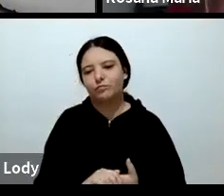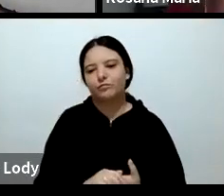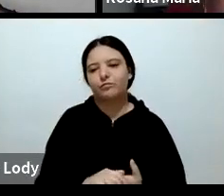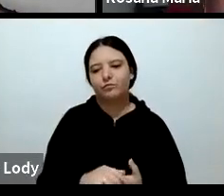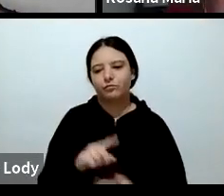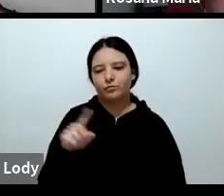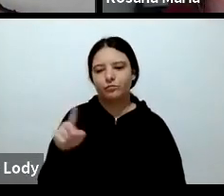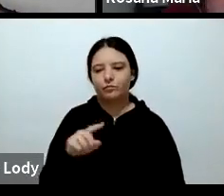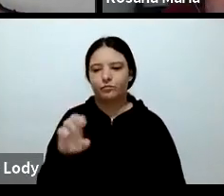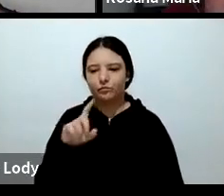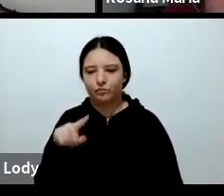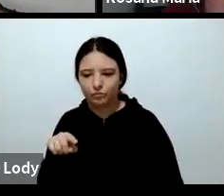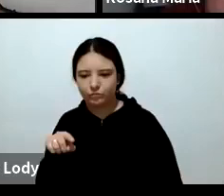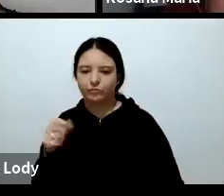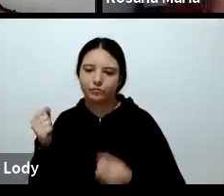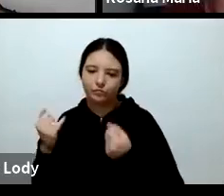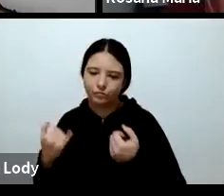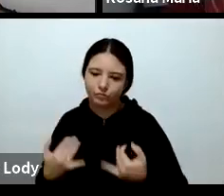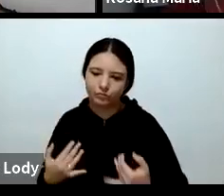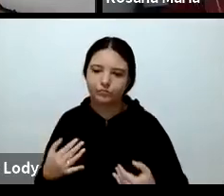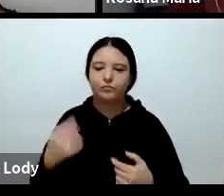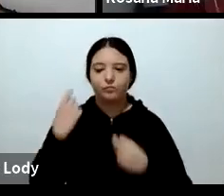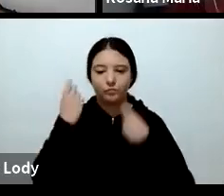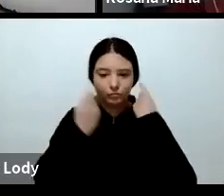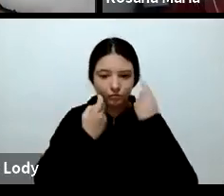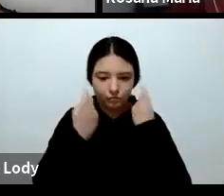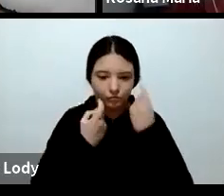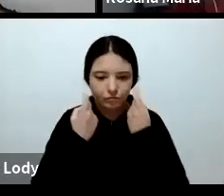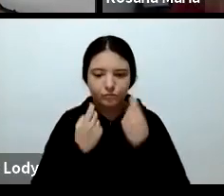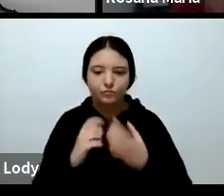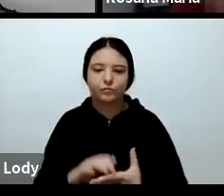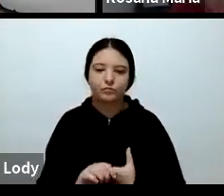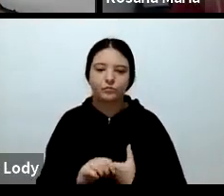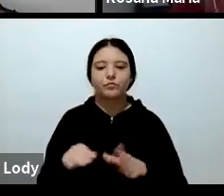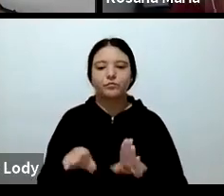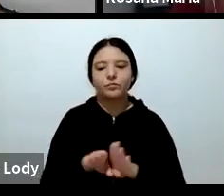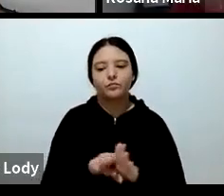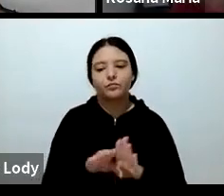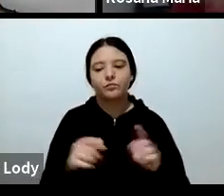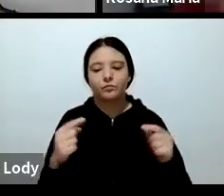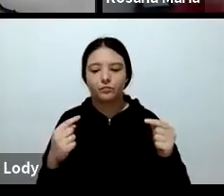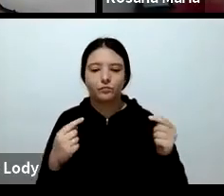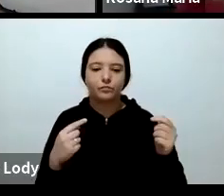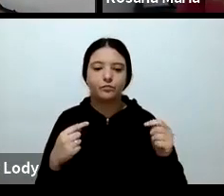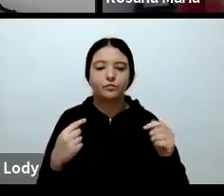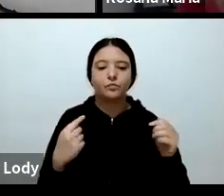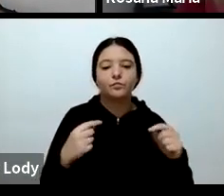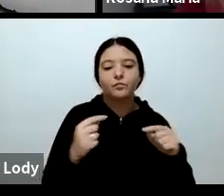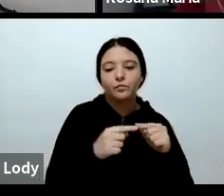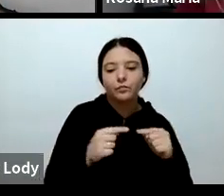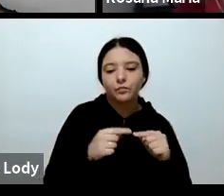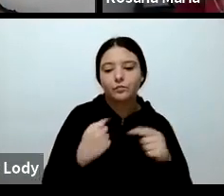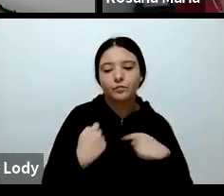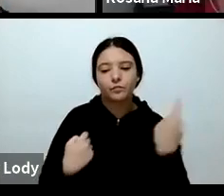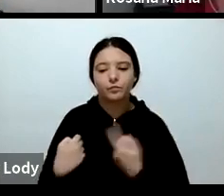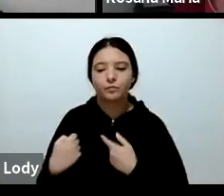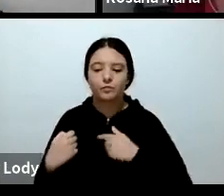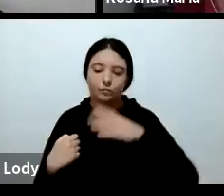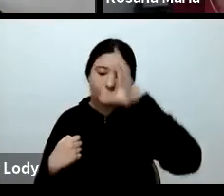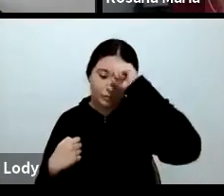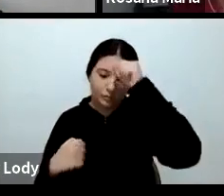Zé falou, né, dessa preocupação, tem a ver com a gente aprender a trabalhar estrategicamente, né,